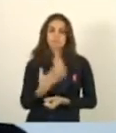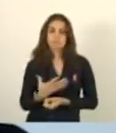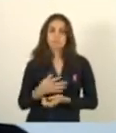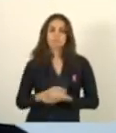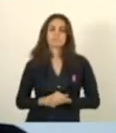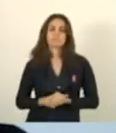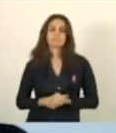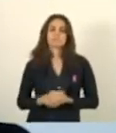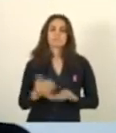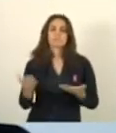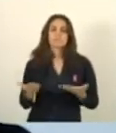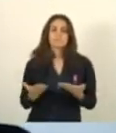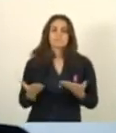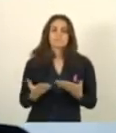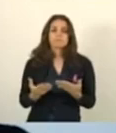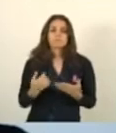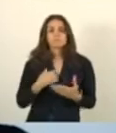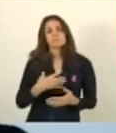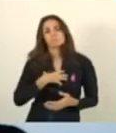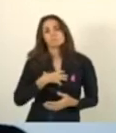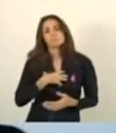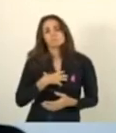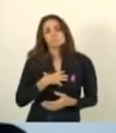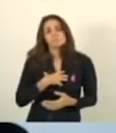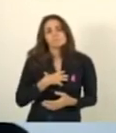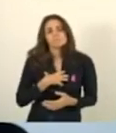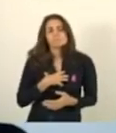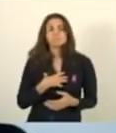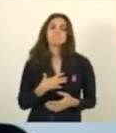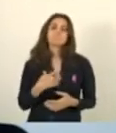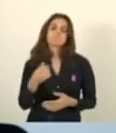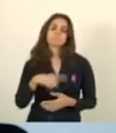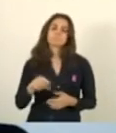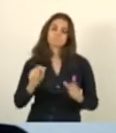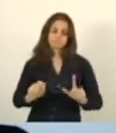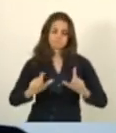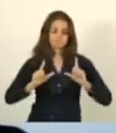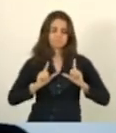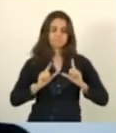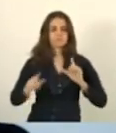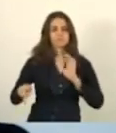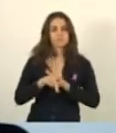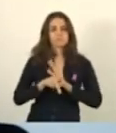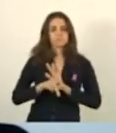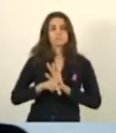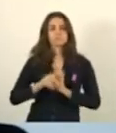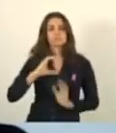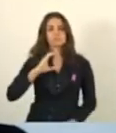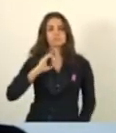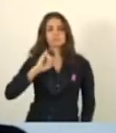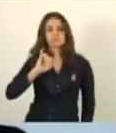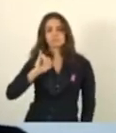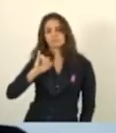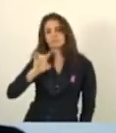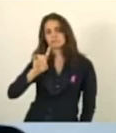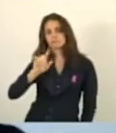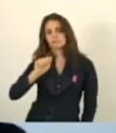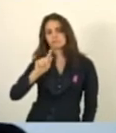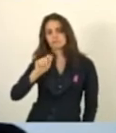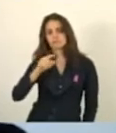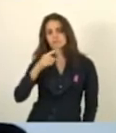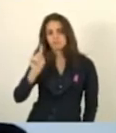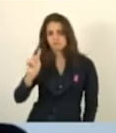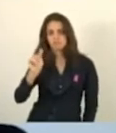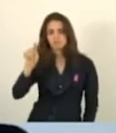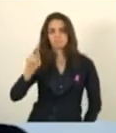agora, né, que mora no meu coração, mas que agora me dá esse título de cidadã nessa cidade, de gente guerreira,